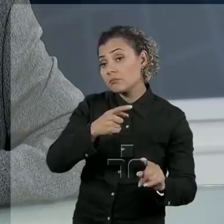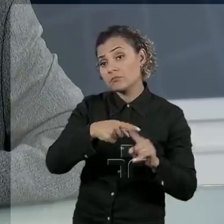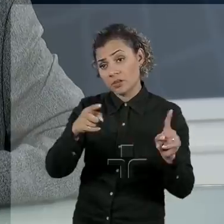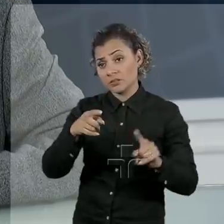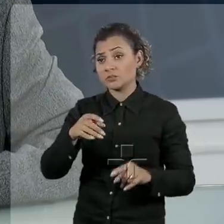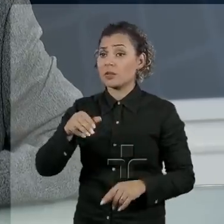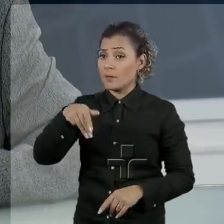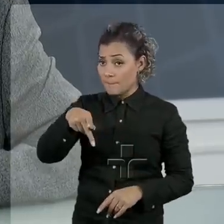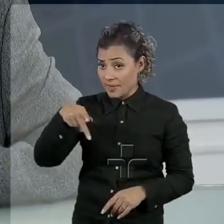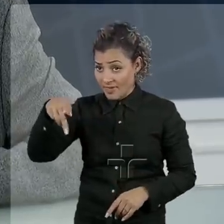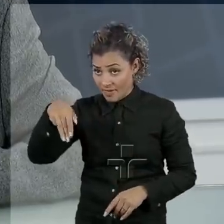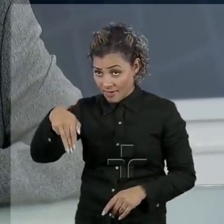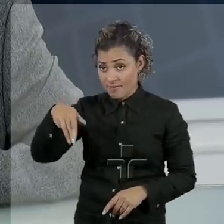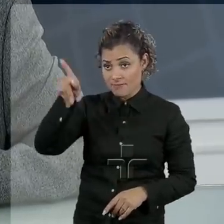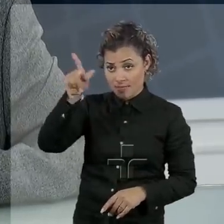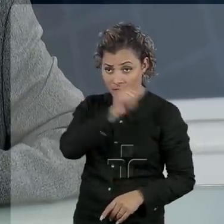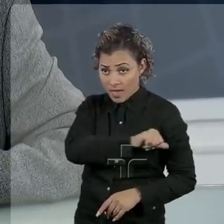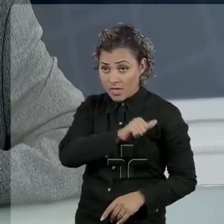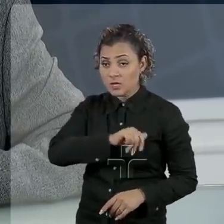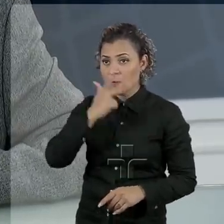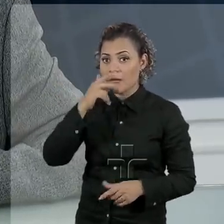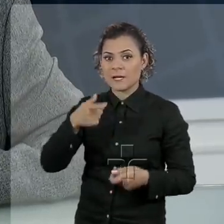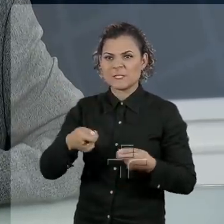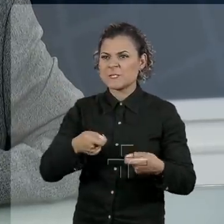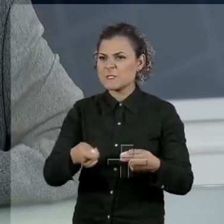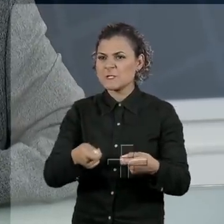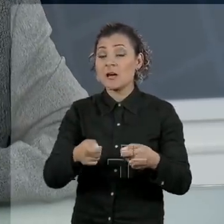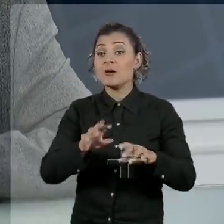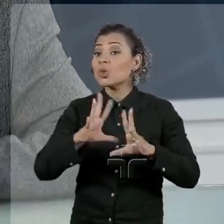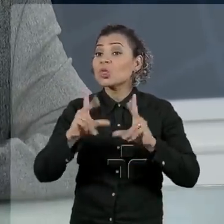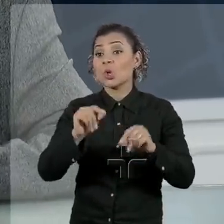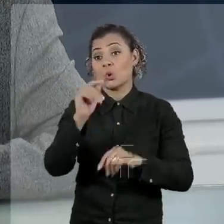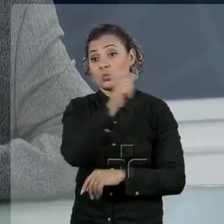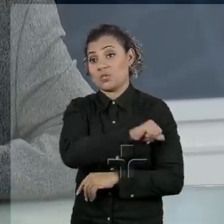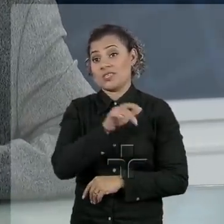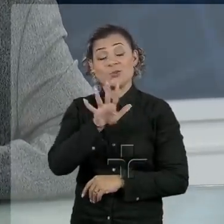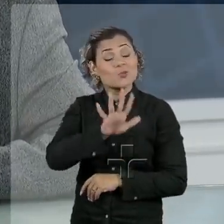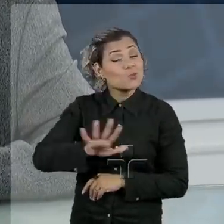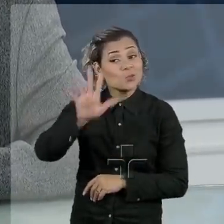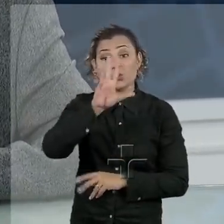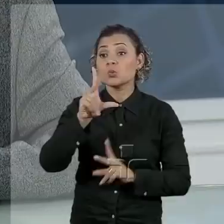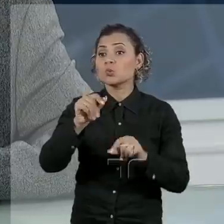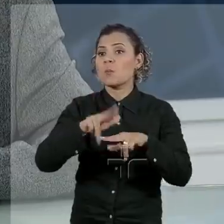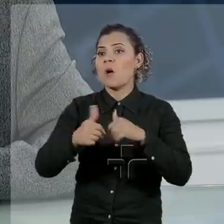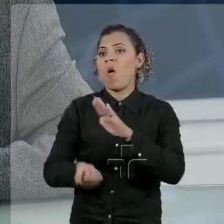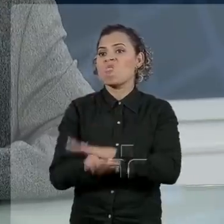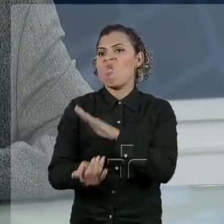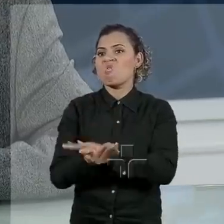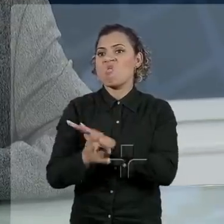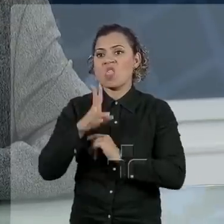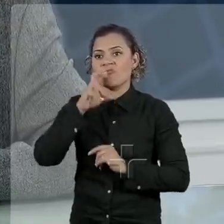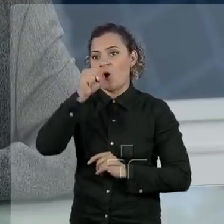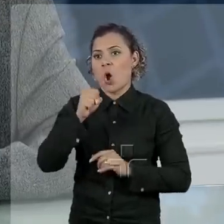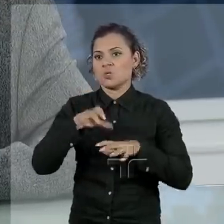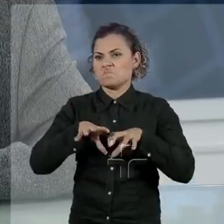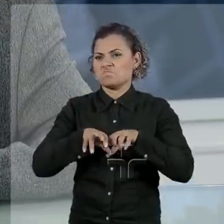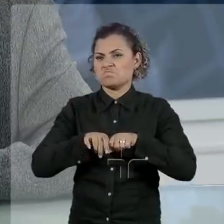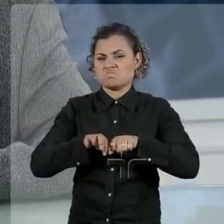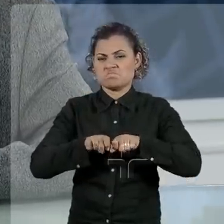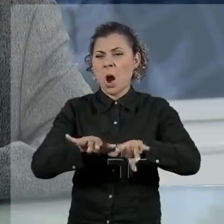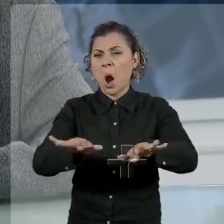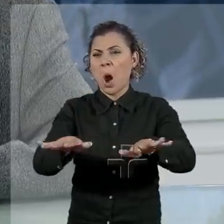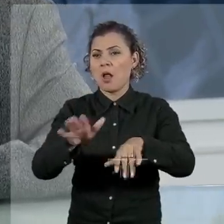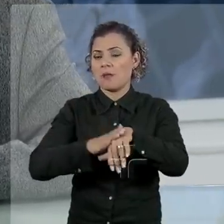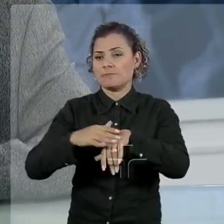forte pressão, não só a Polícia Militar, no Estado todo, por um processo de corrupção gigantesco que o Estado vive.